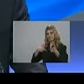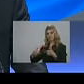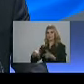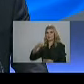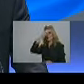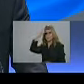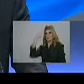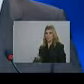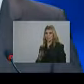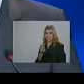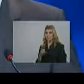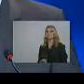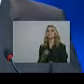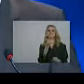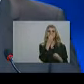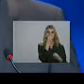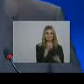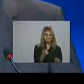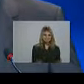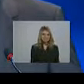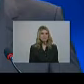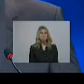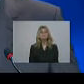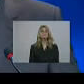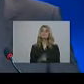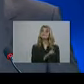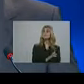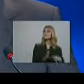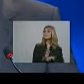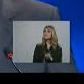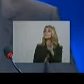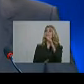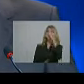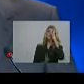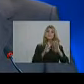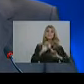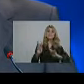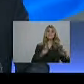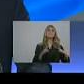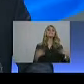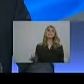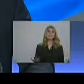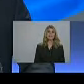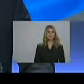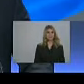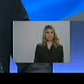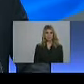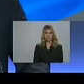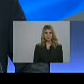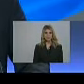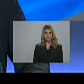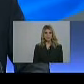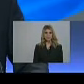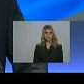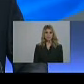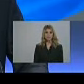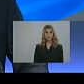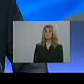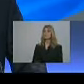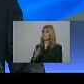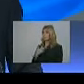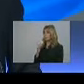prefeito do Rio. Candidato, quem que o senhor escolhe para responder a sua pergunta sobre segurança? Eu quero dirigir a minha